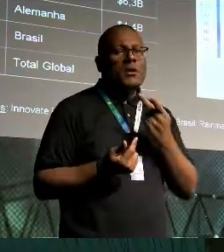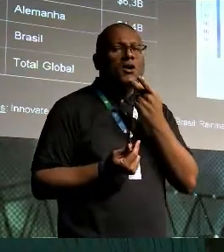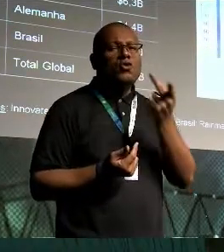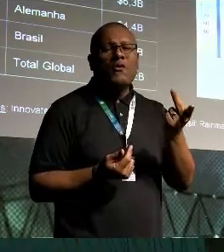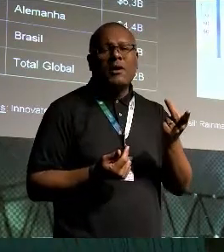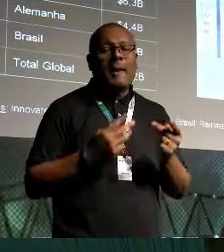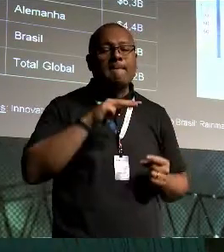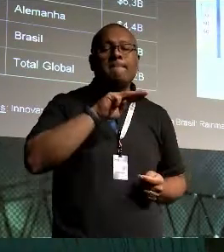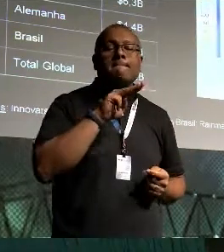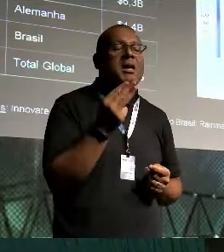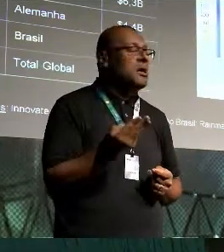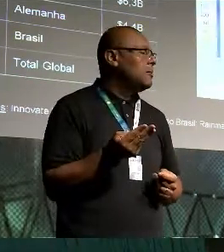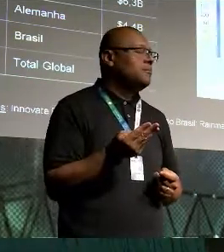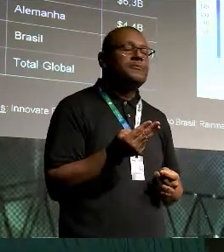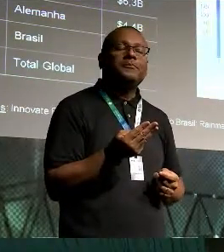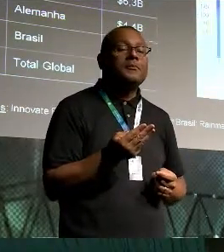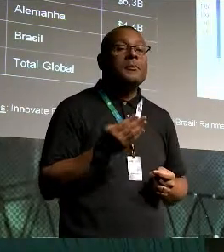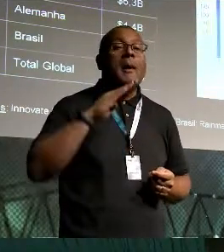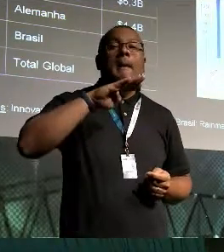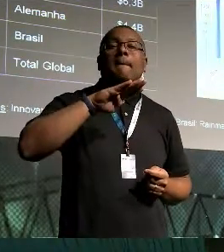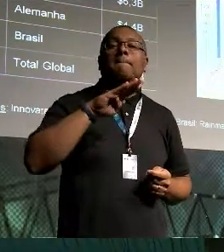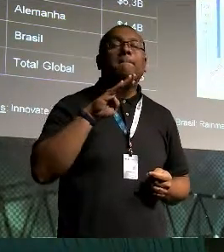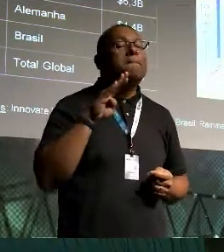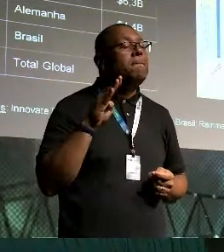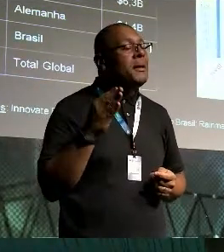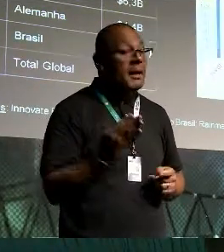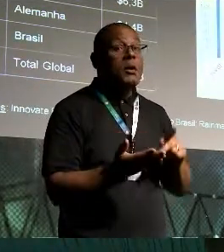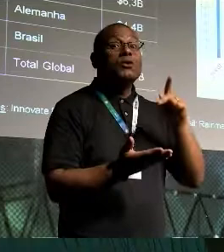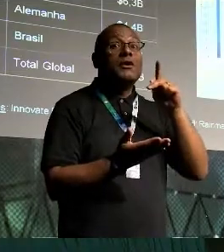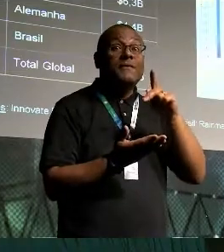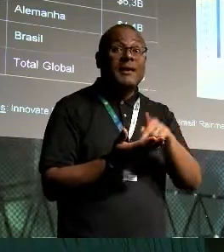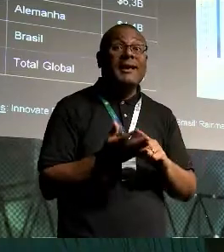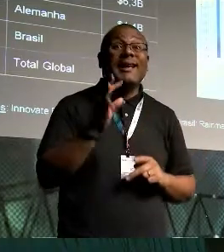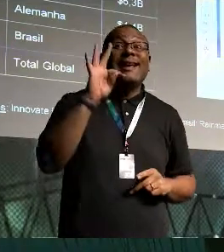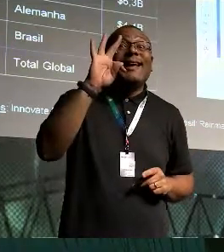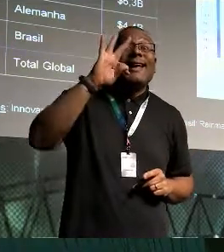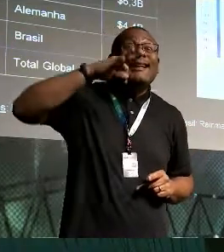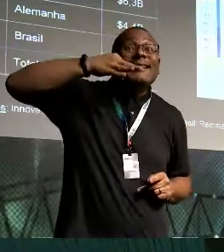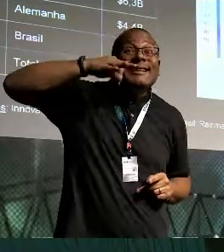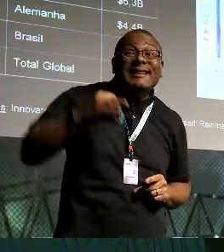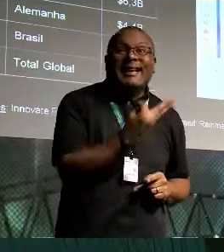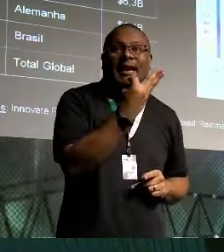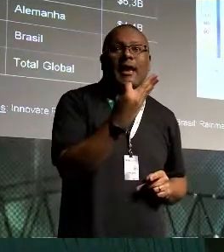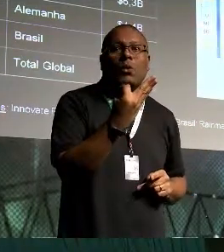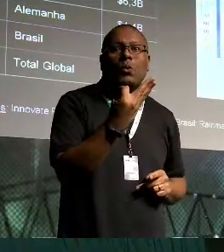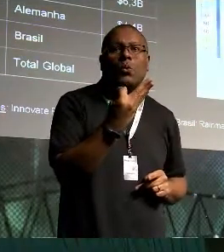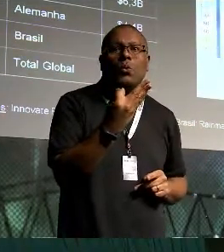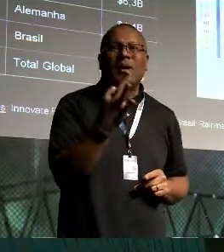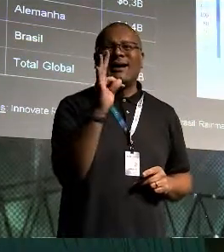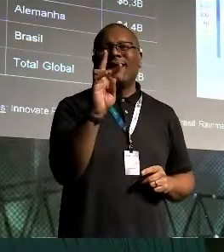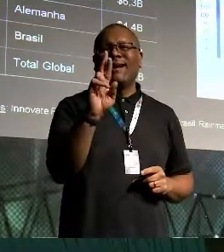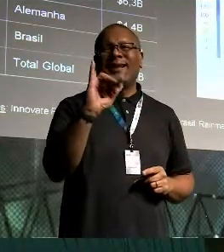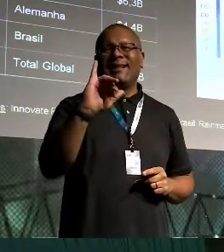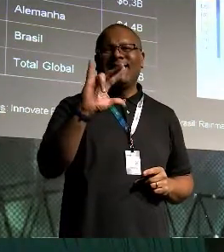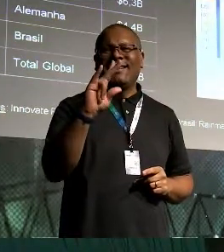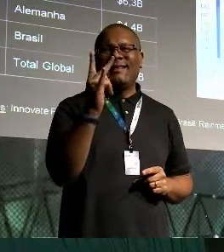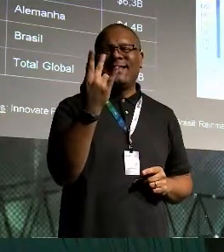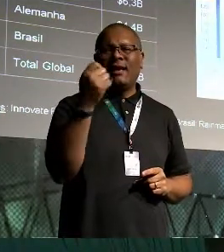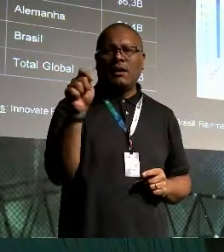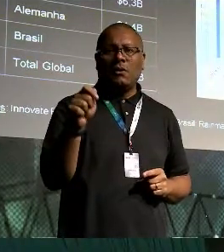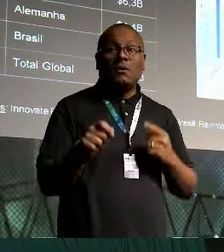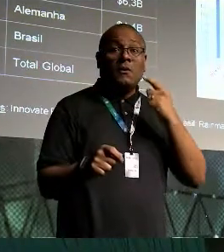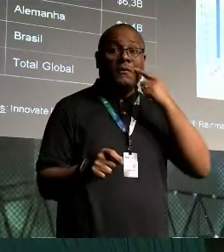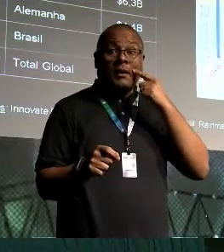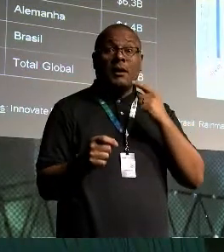de milhão, não estou falando de bilhão, aqui eu estou realmente falando de trilhão. Hoje, se você pegar os